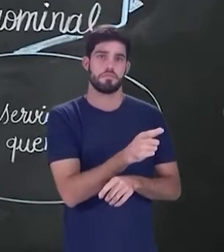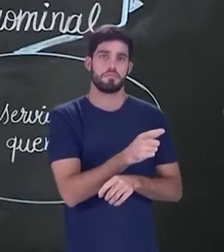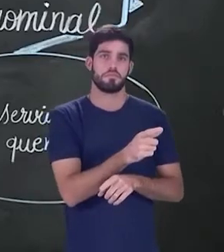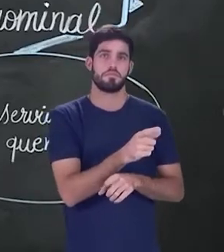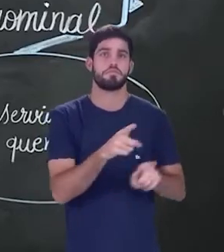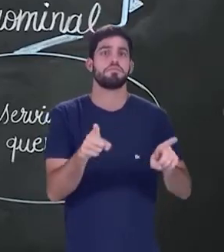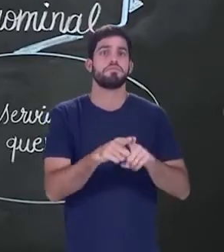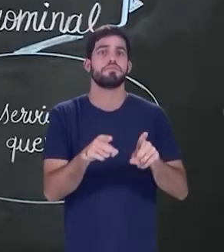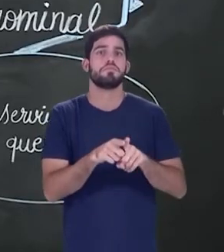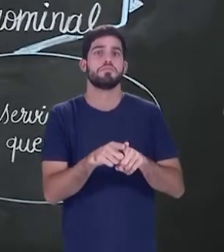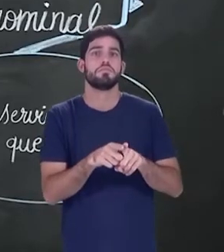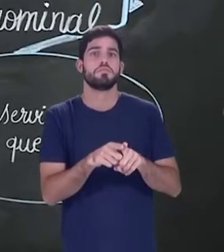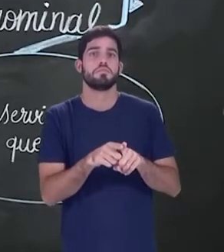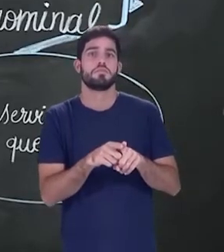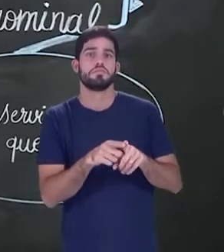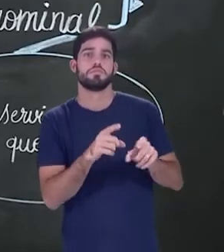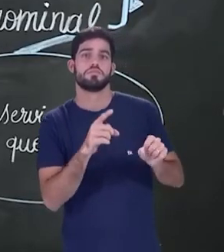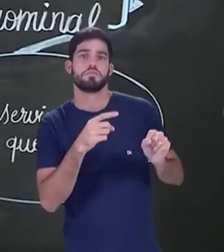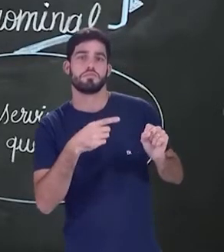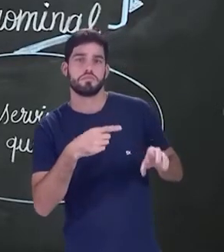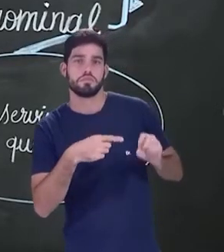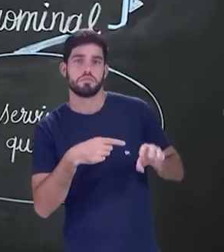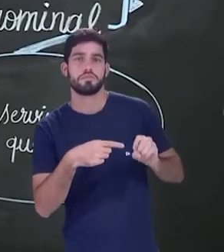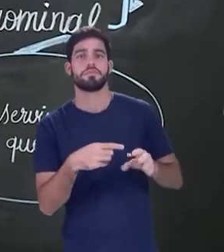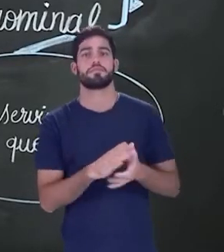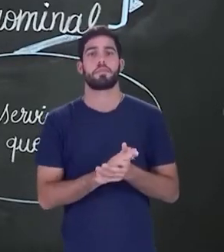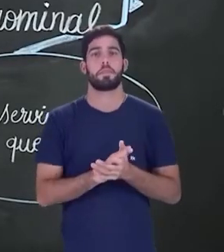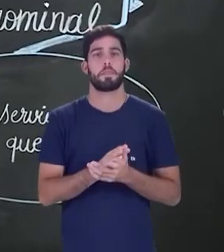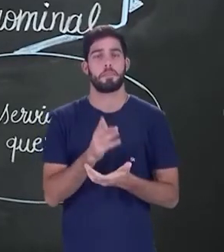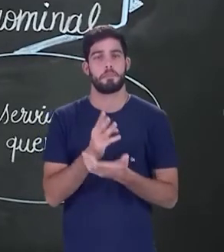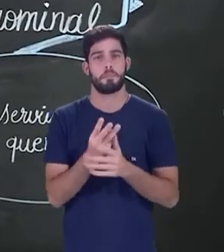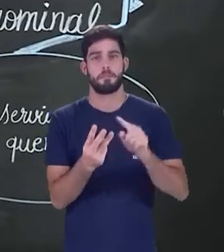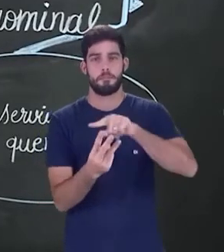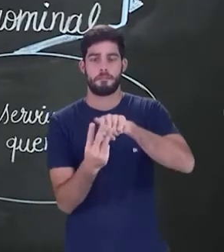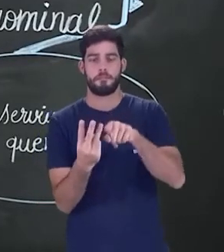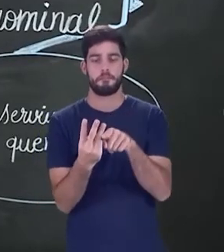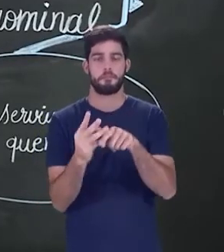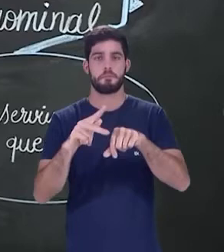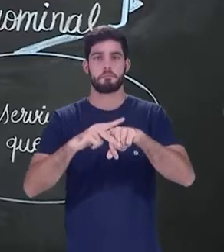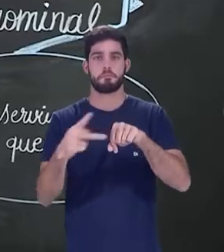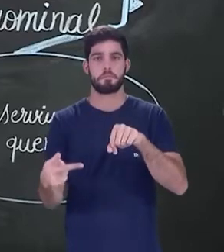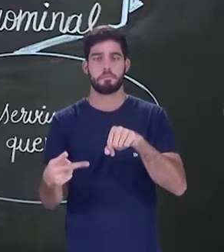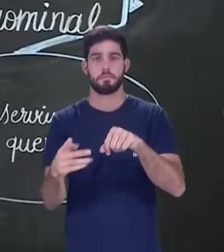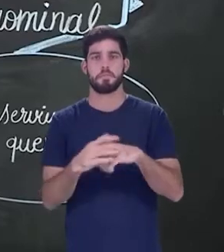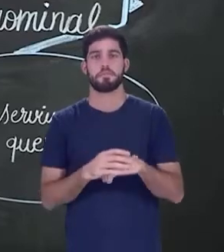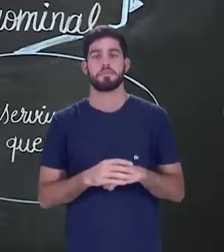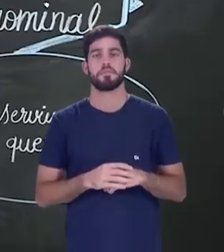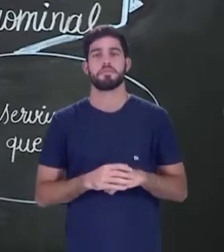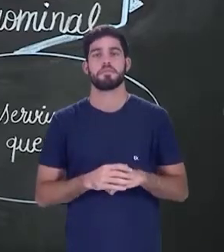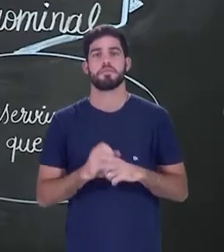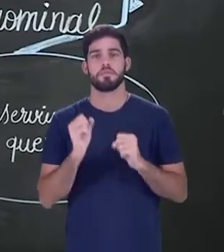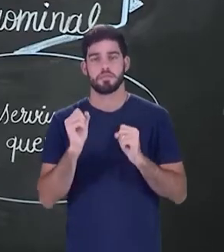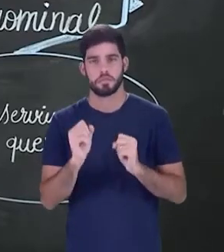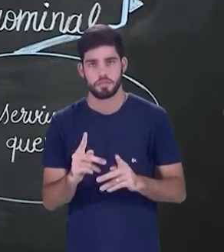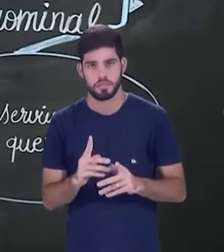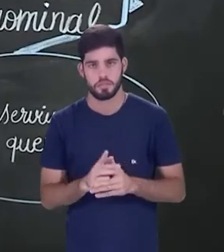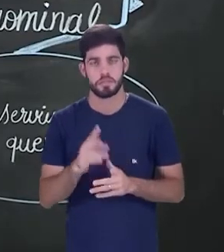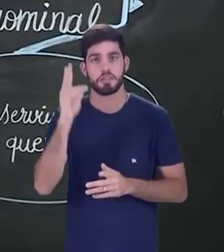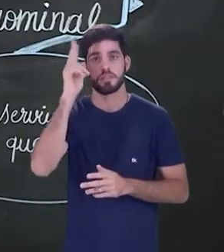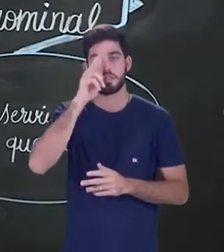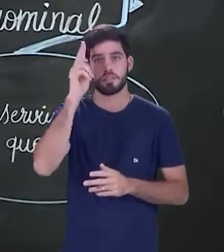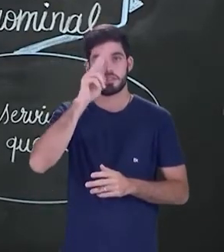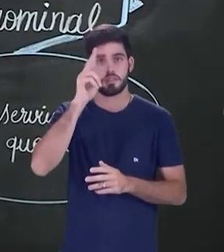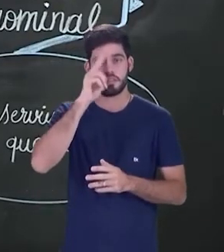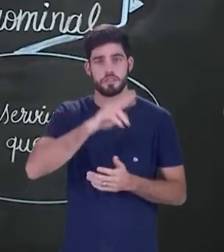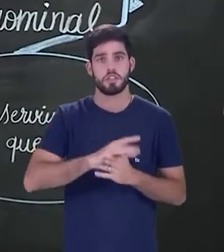o objeto. Então, a partir de agora, vamos lembrar disso. 3 tipos de predicado, quem é a palavra-chave desse predicado, e lembrar